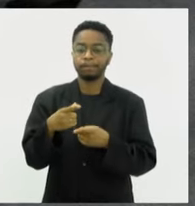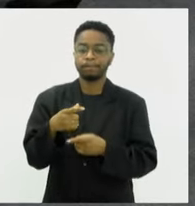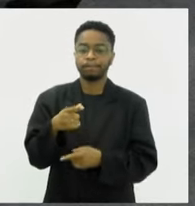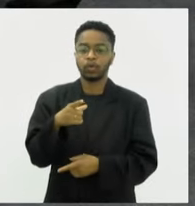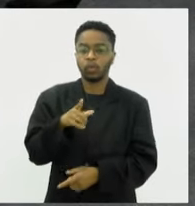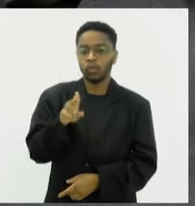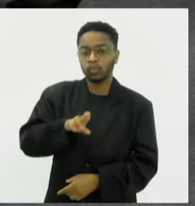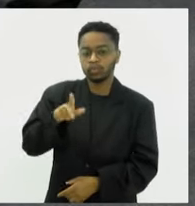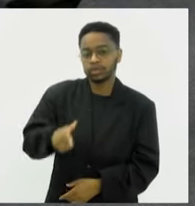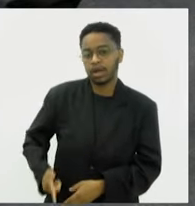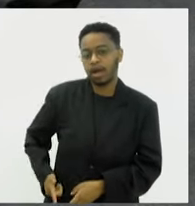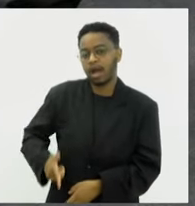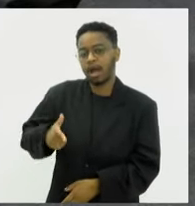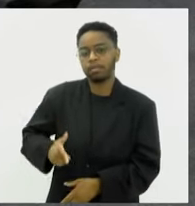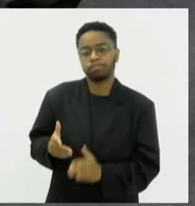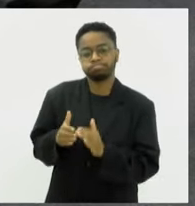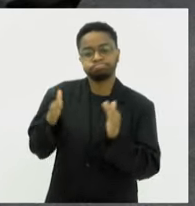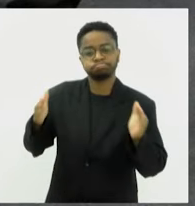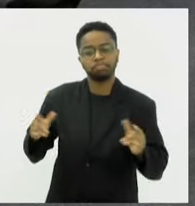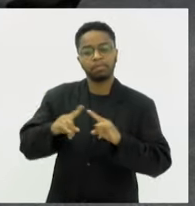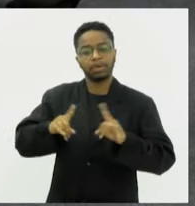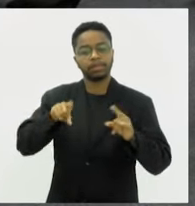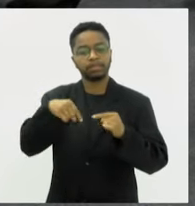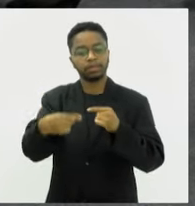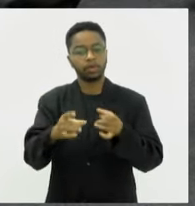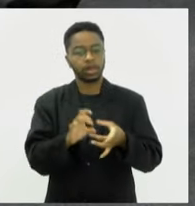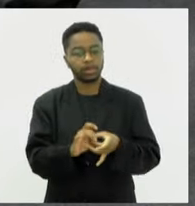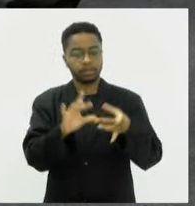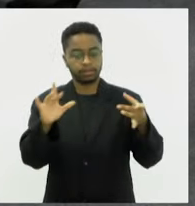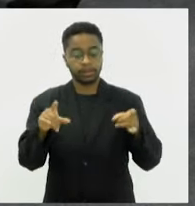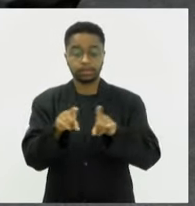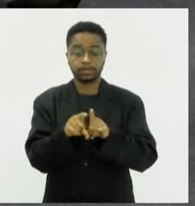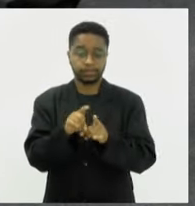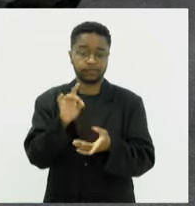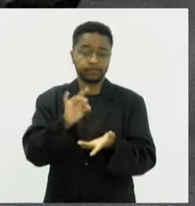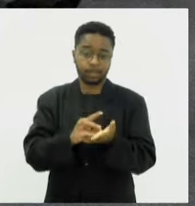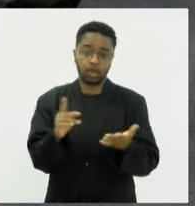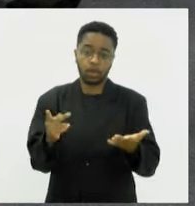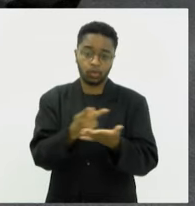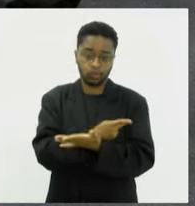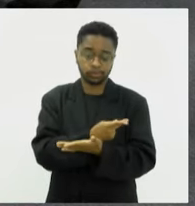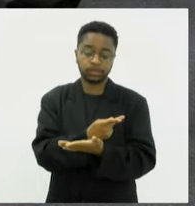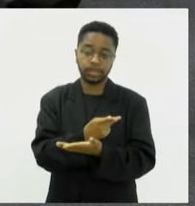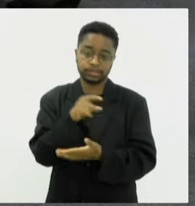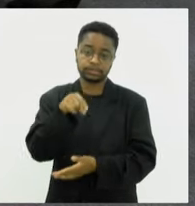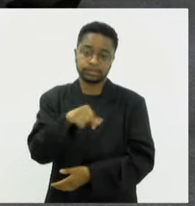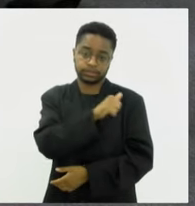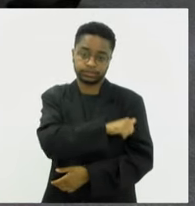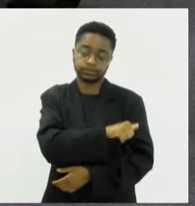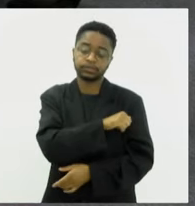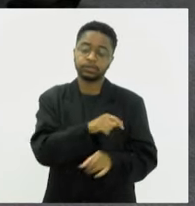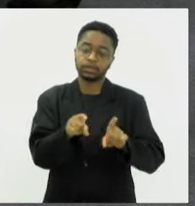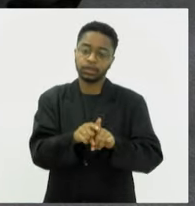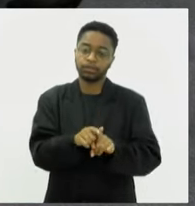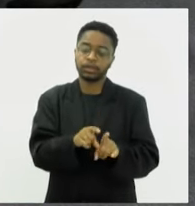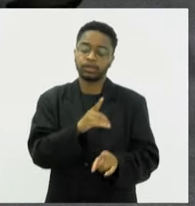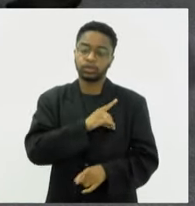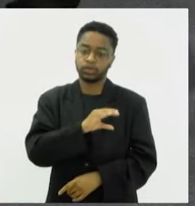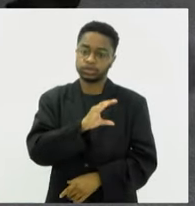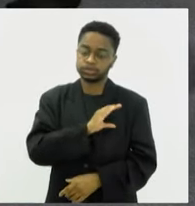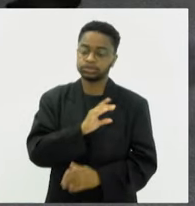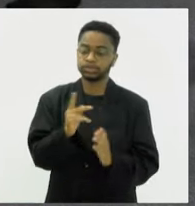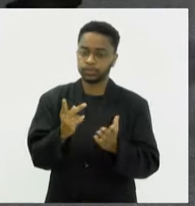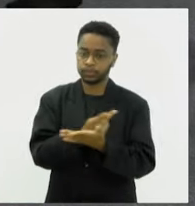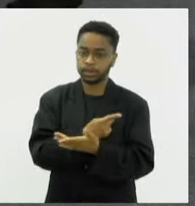é a realidade que nós vivemos hoje e a realidade que hoje todo fluminense passa, e de forma especial a cidade de Duque de Caxias, que precisa,